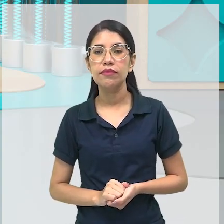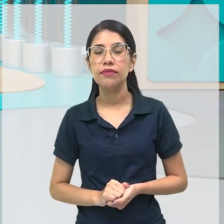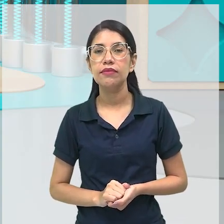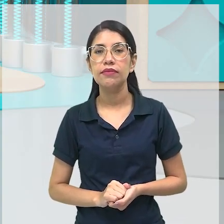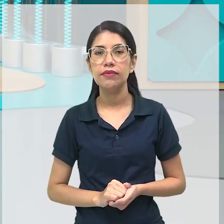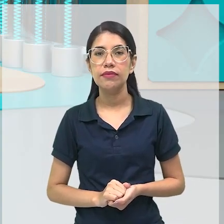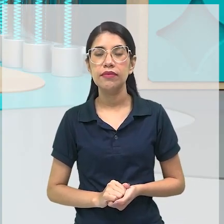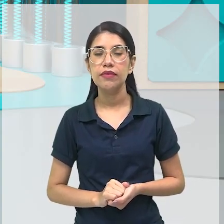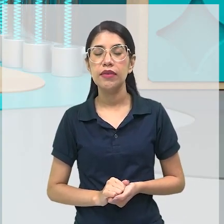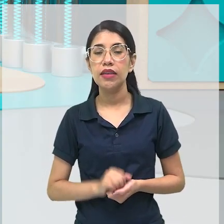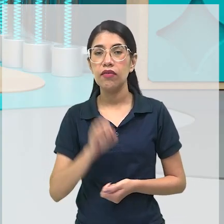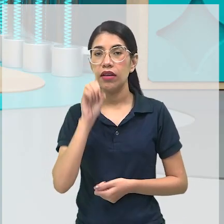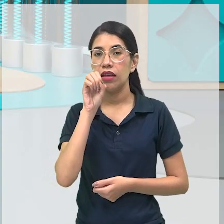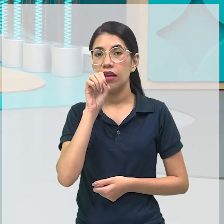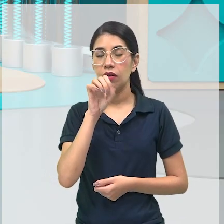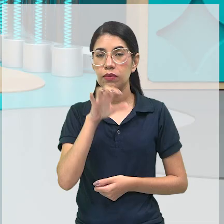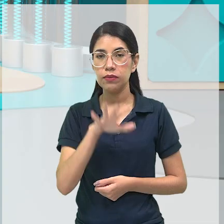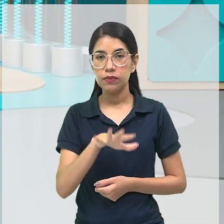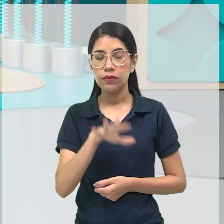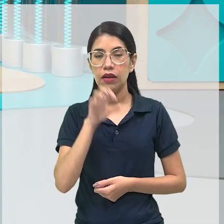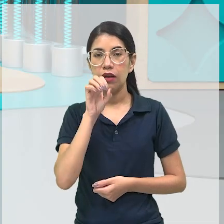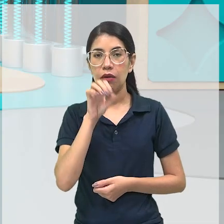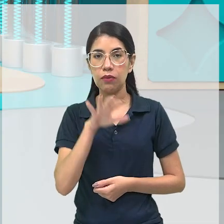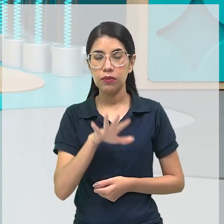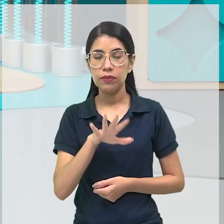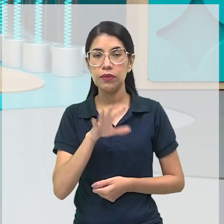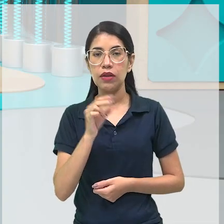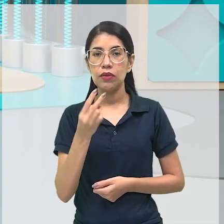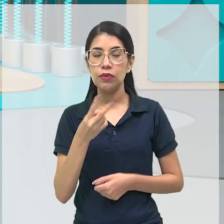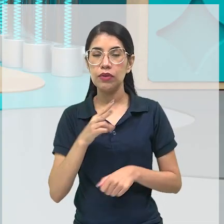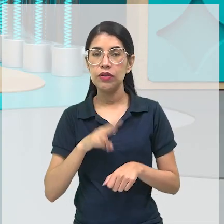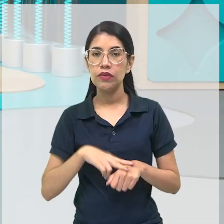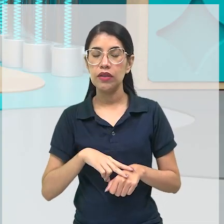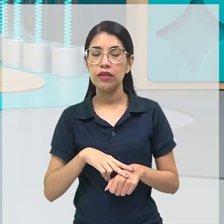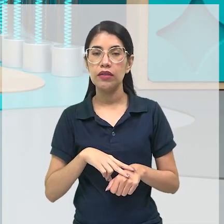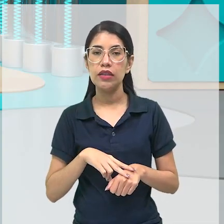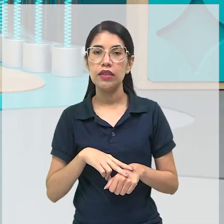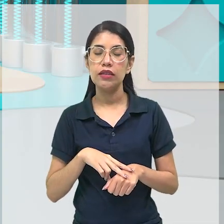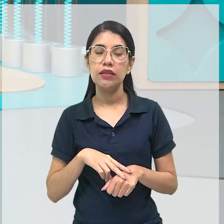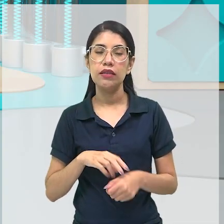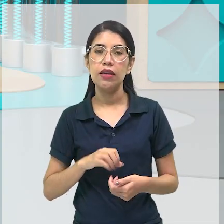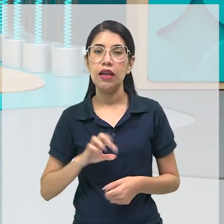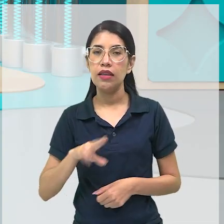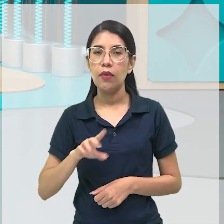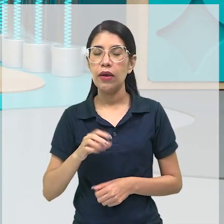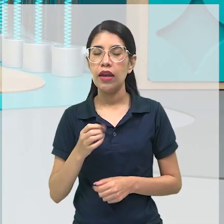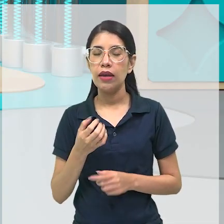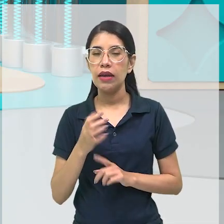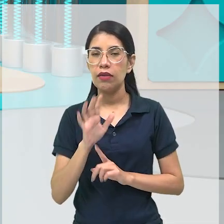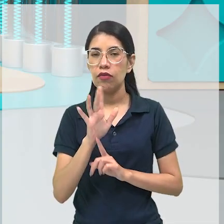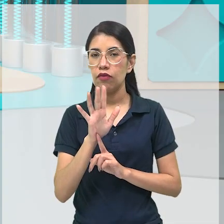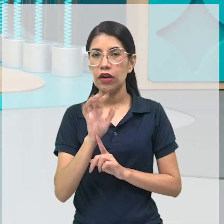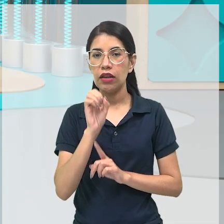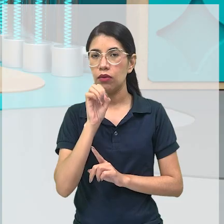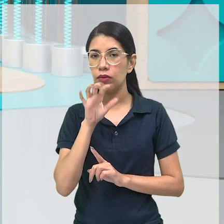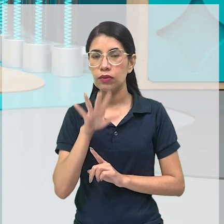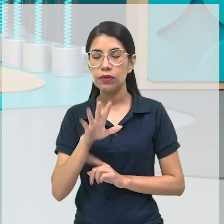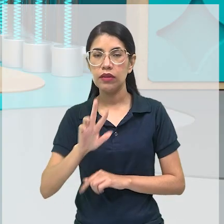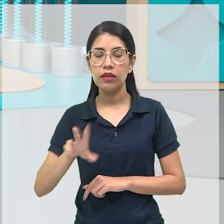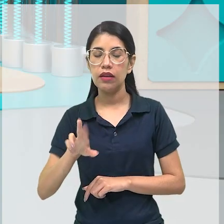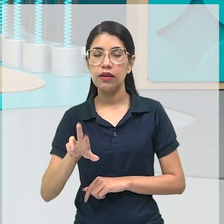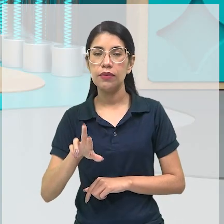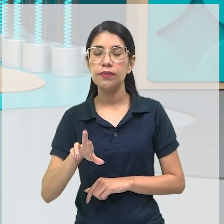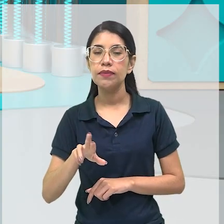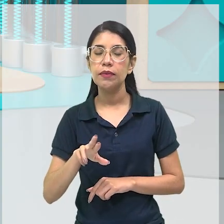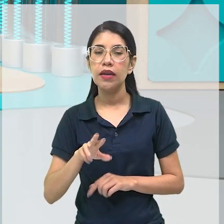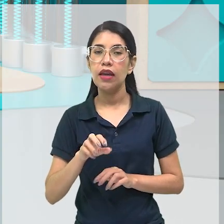você vai assoprar dentro da boca da vítima. Mas não é assoprar como se fosse sopro de vela de aniversário, assim, não. Não é esse